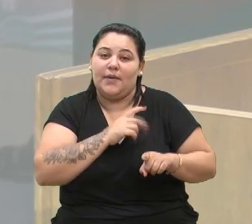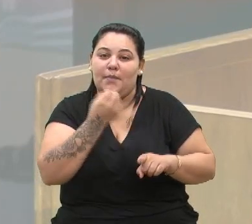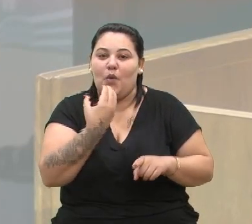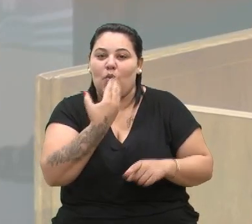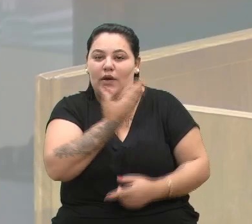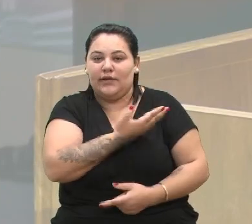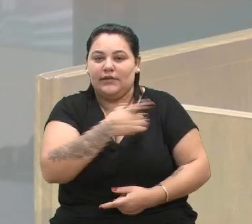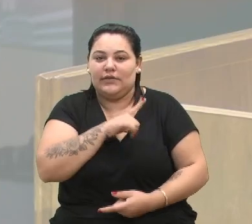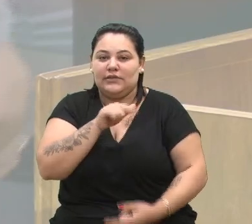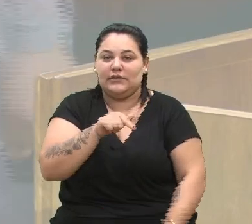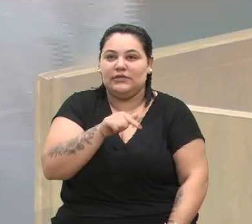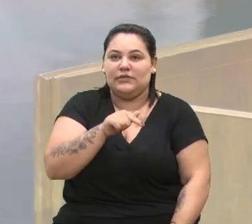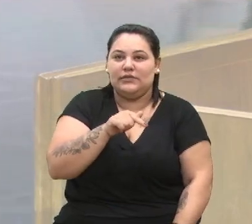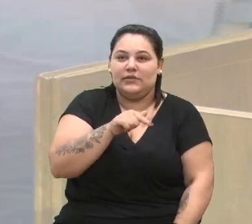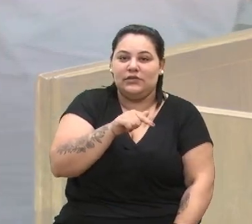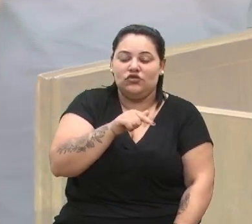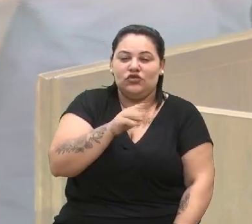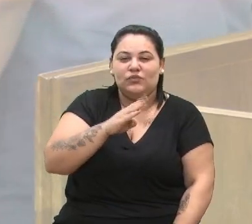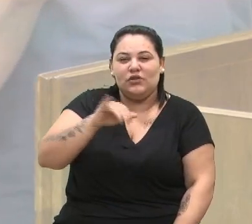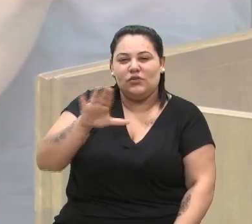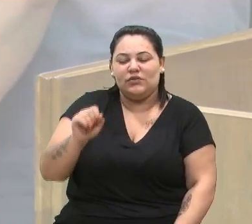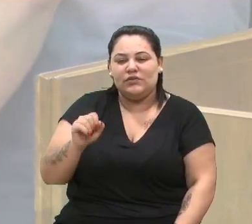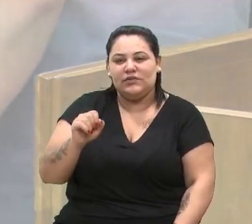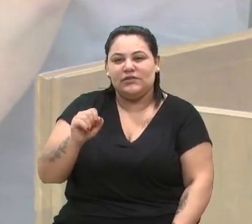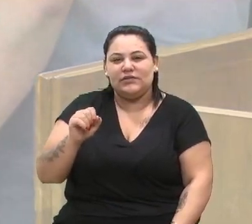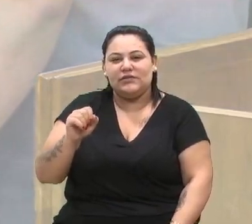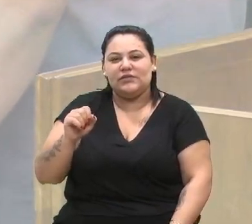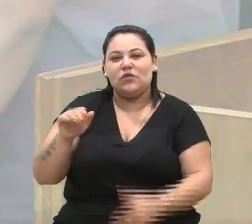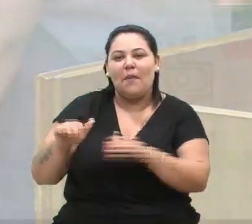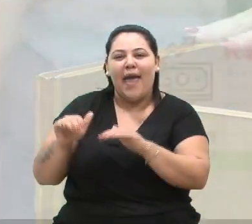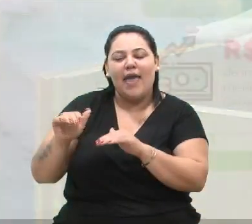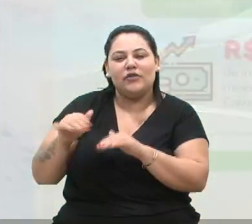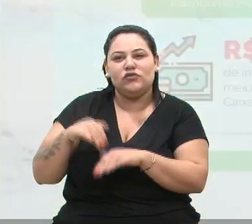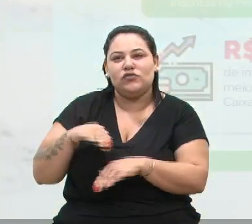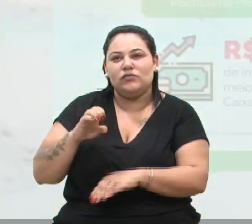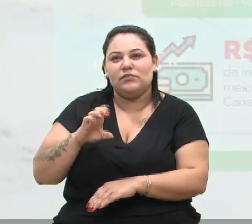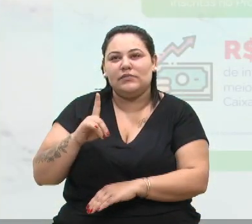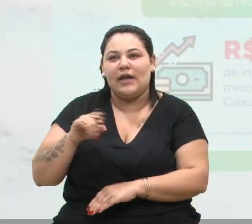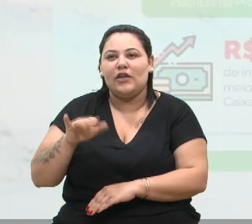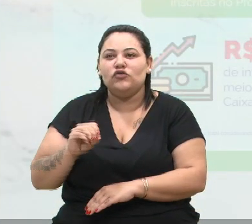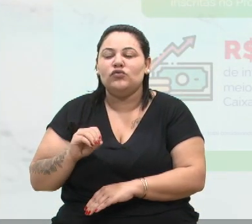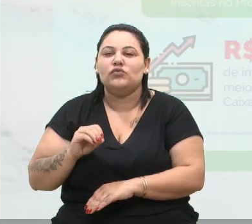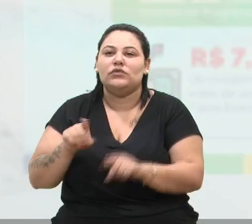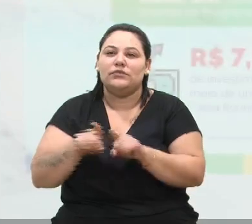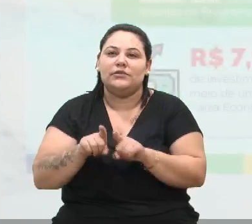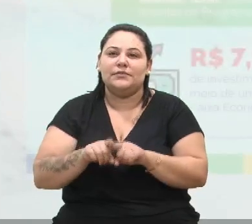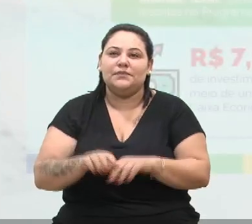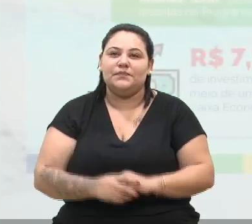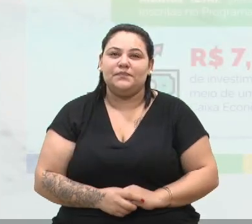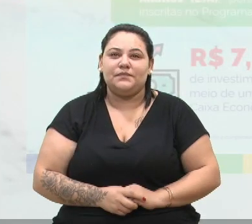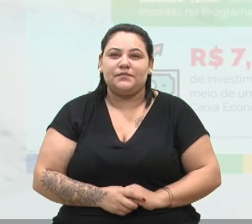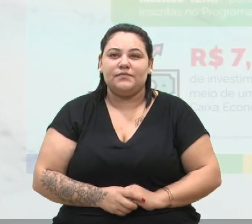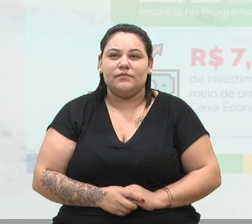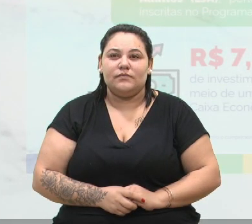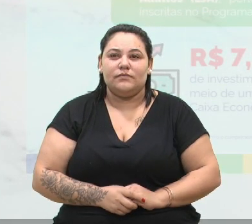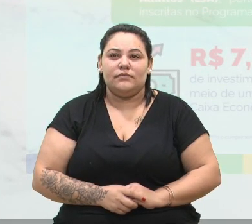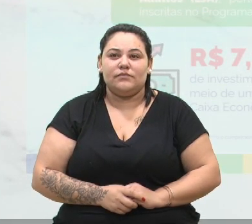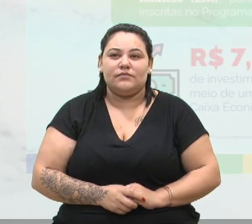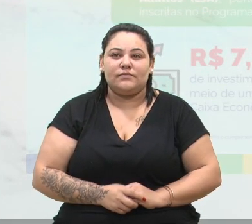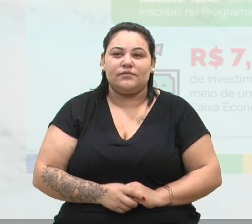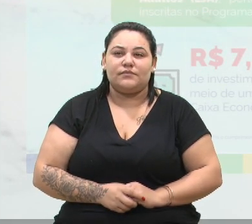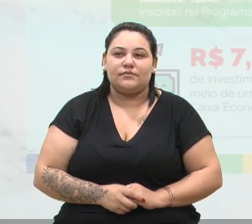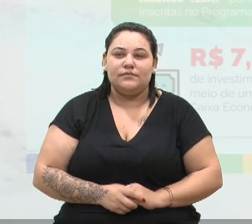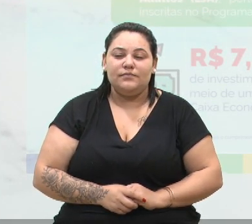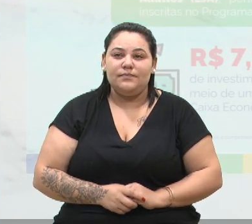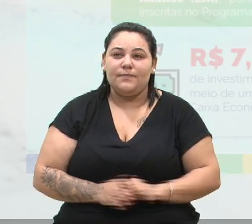mais de 7 bilhões no ensino médio, né? No pé de meia, pode passar aqui rapidamente para quem